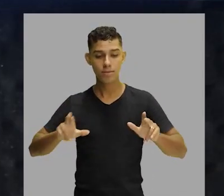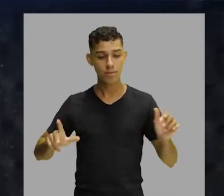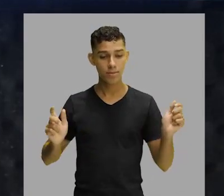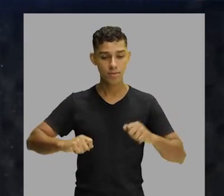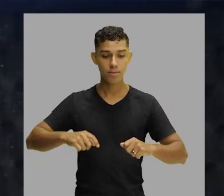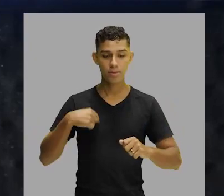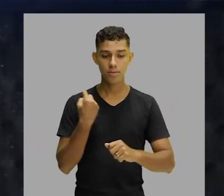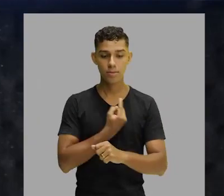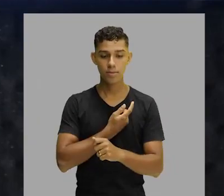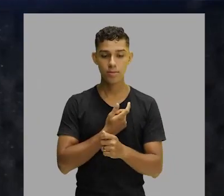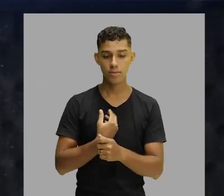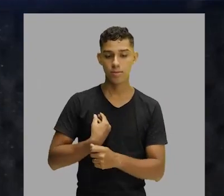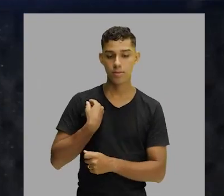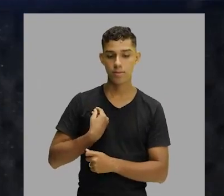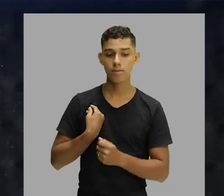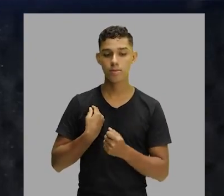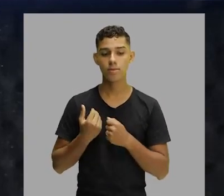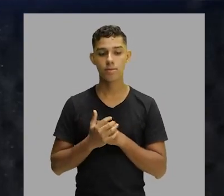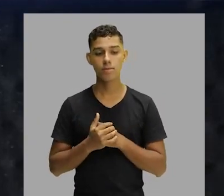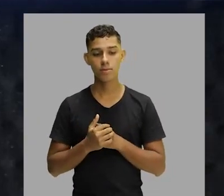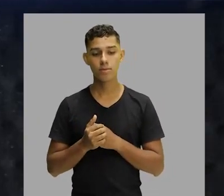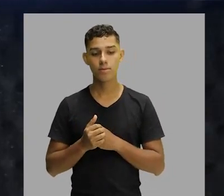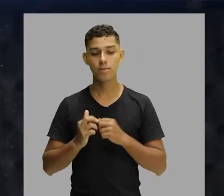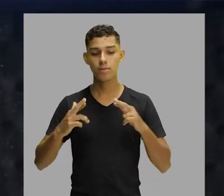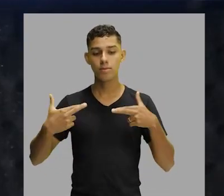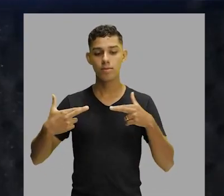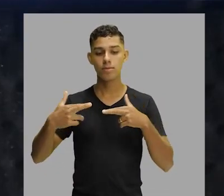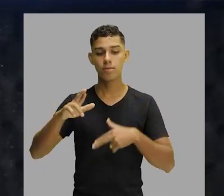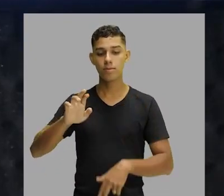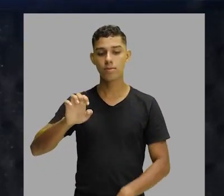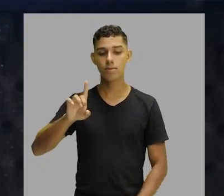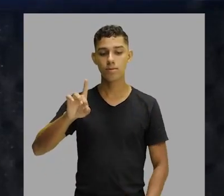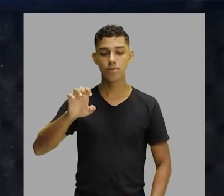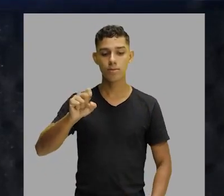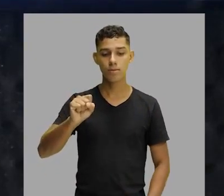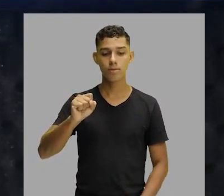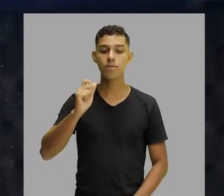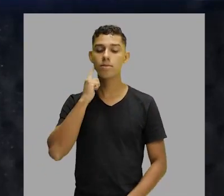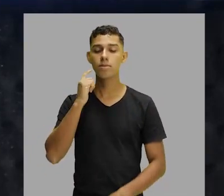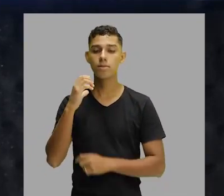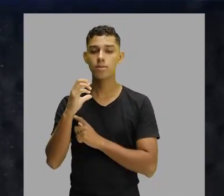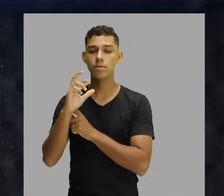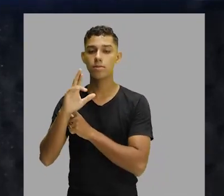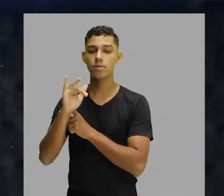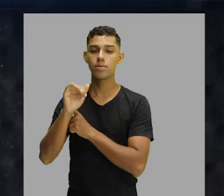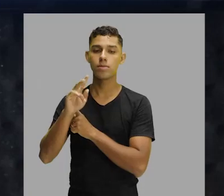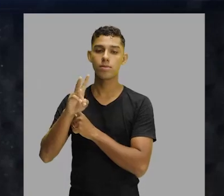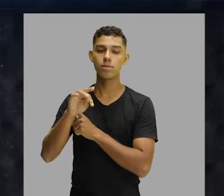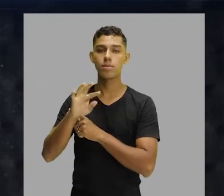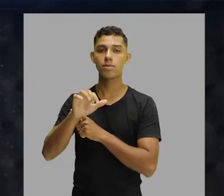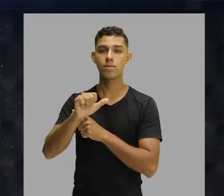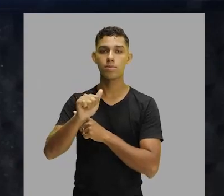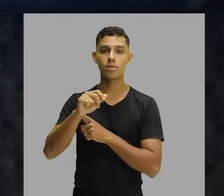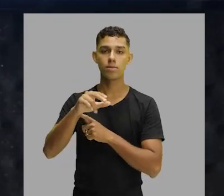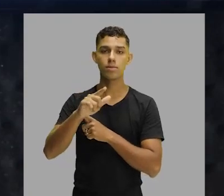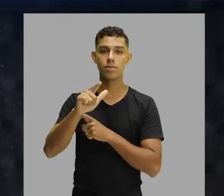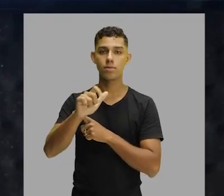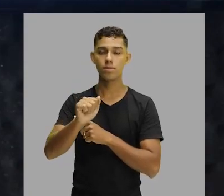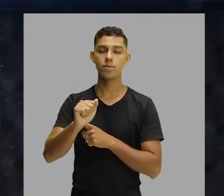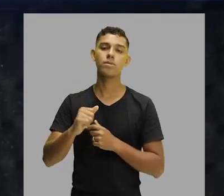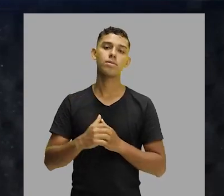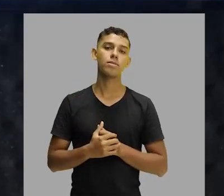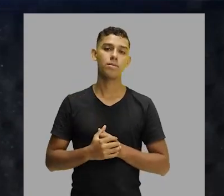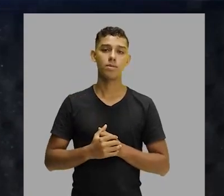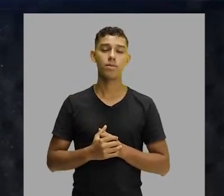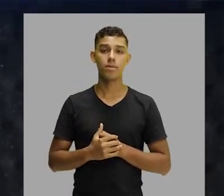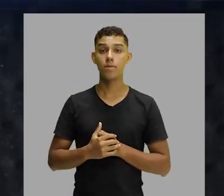dentro da nossa rede cristalina, né, dentro do nosso sólido de semicondutor, tá ok? Então a resposta